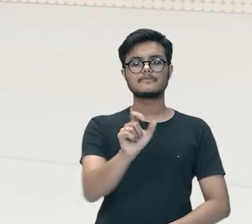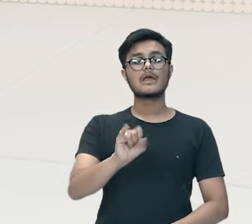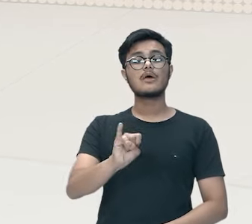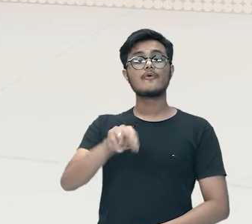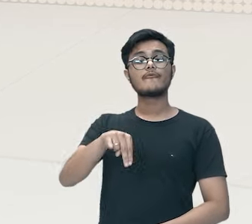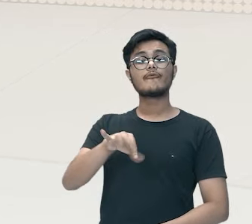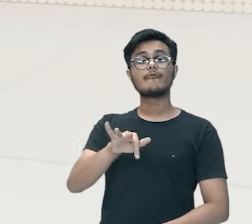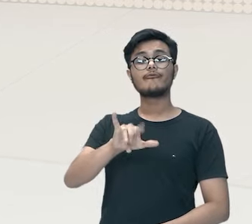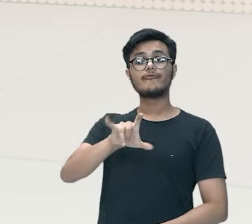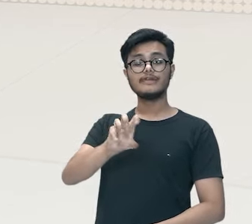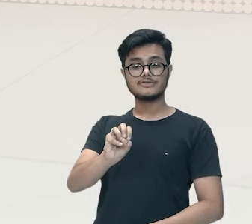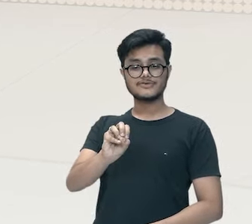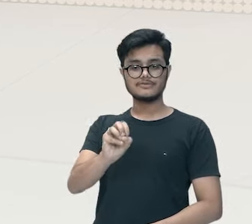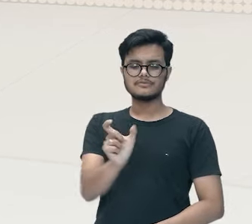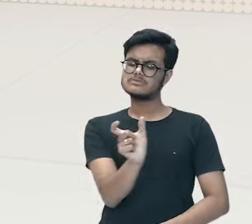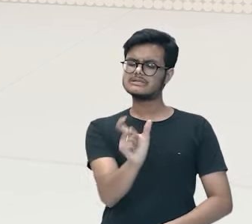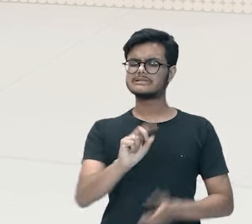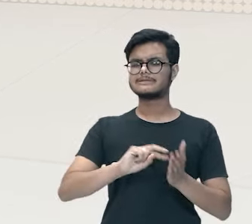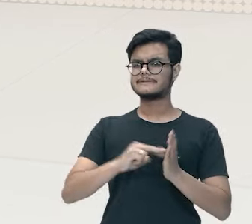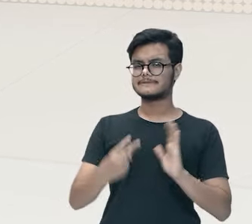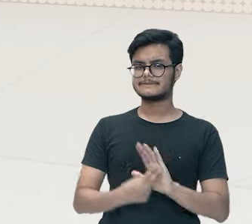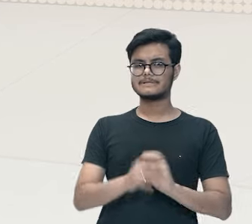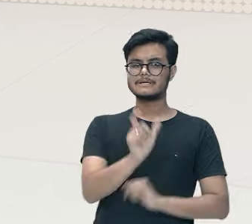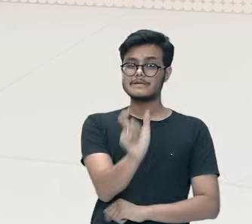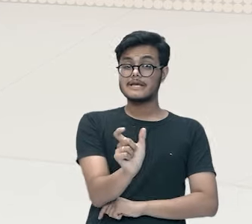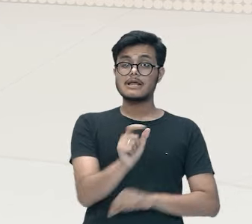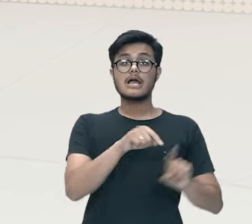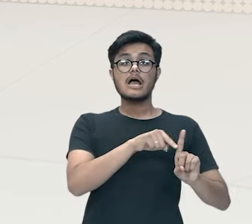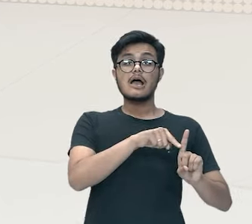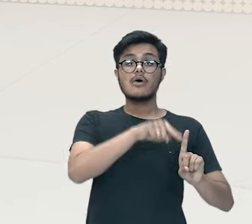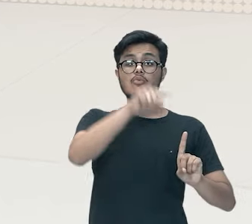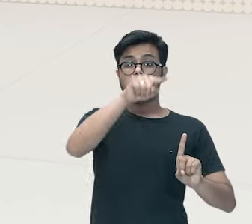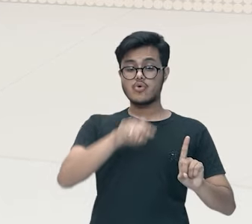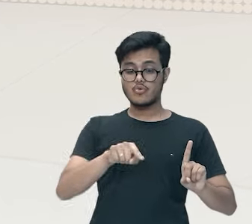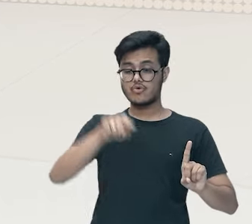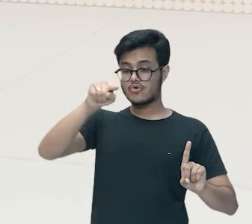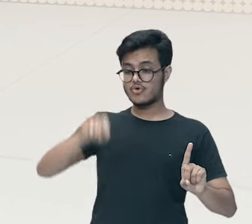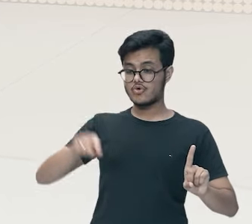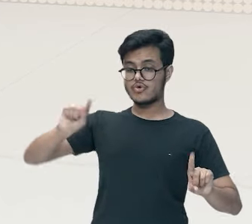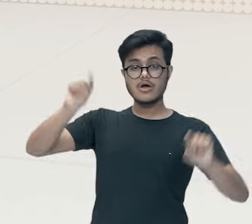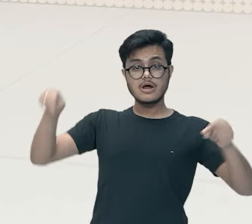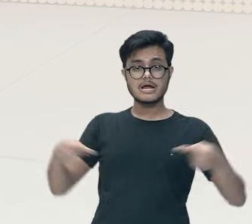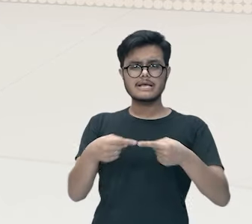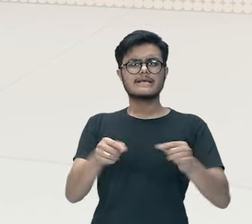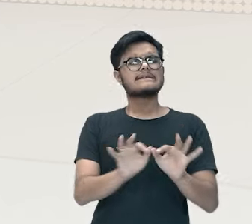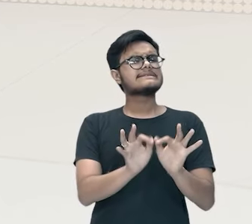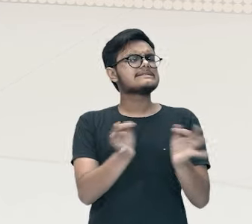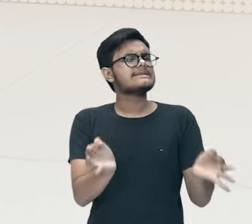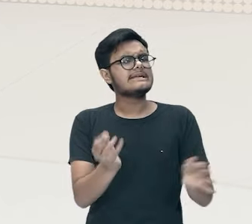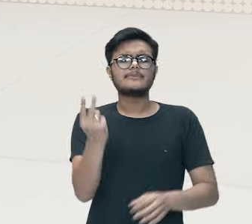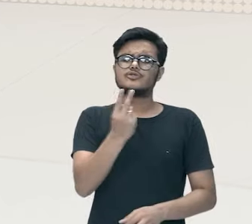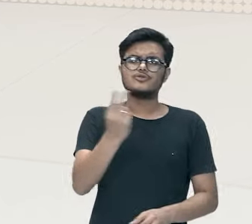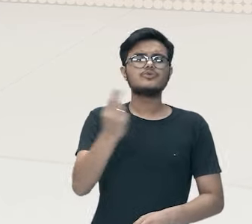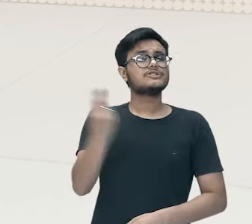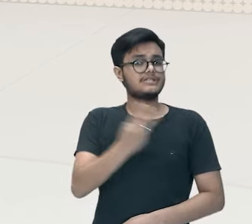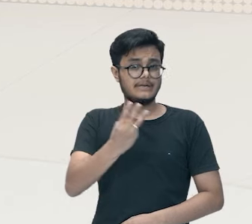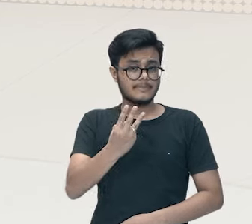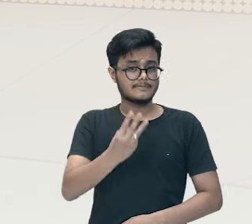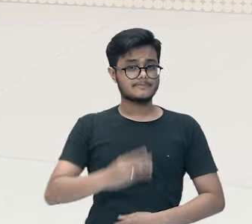gente, o infixo, o tipo de ligação que aquela cadeia tem. Se tem simples, dupla ou